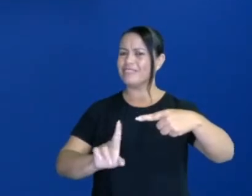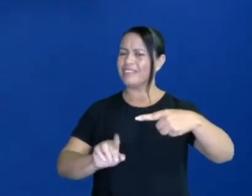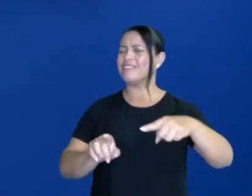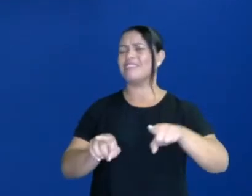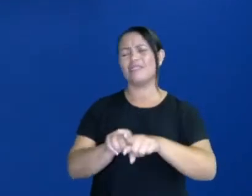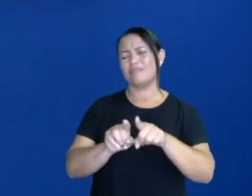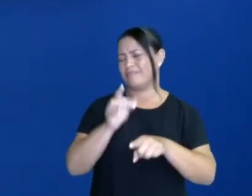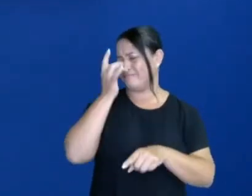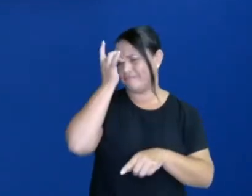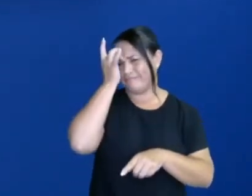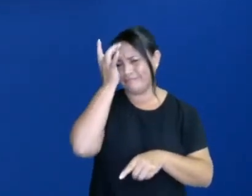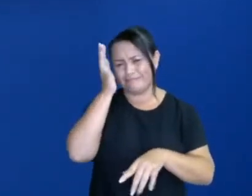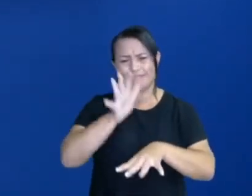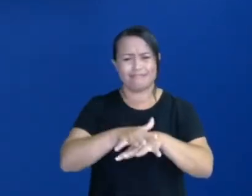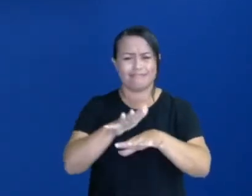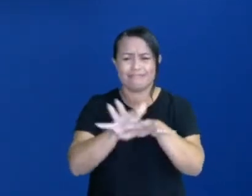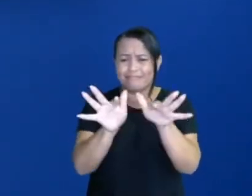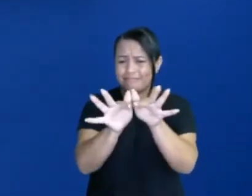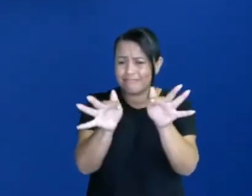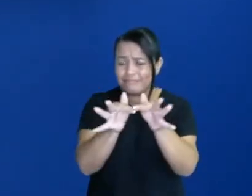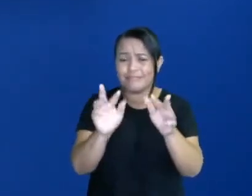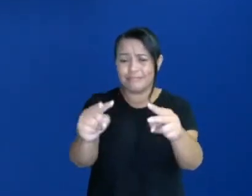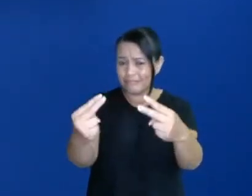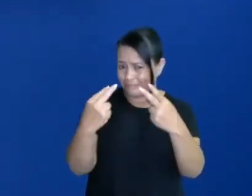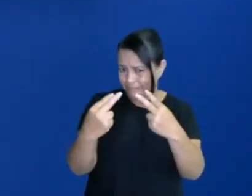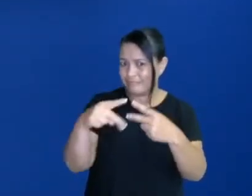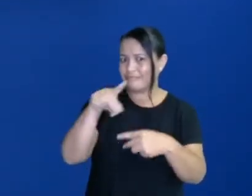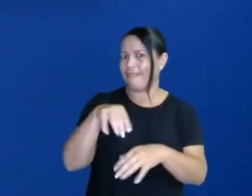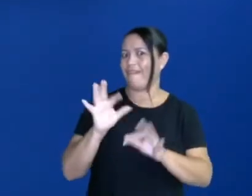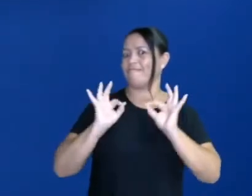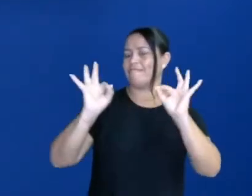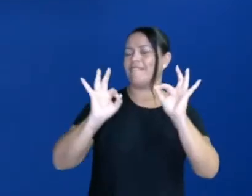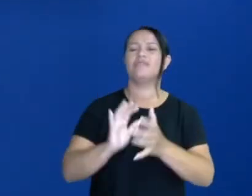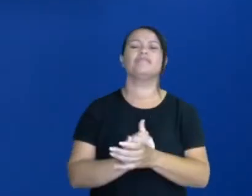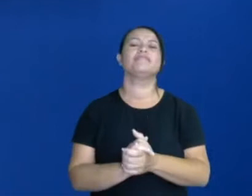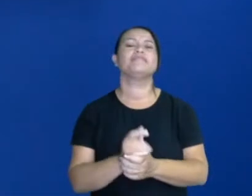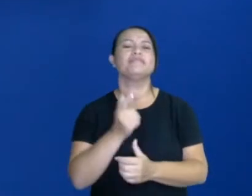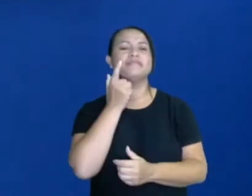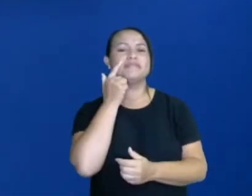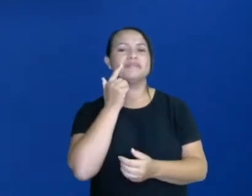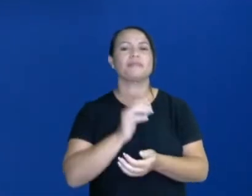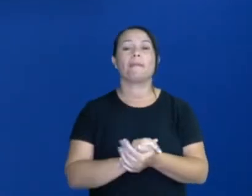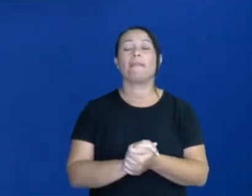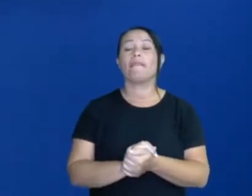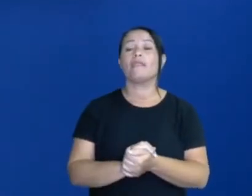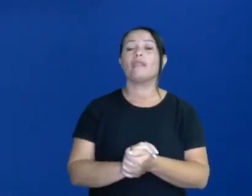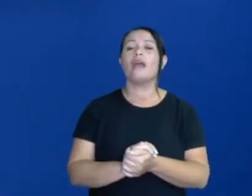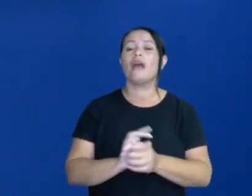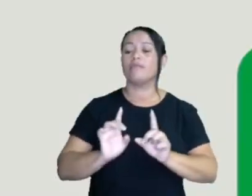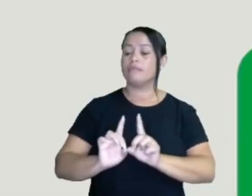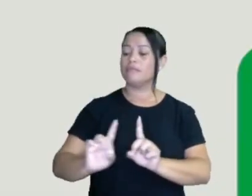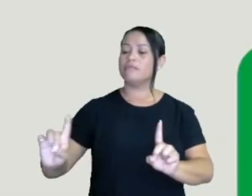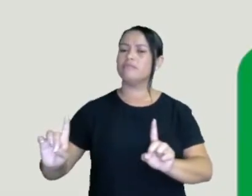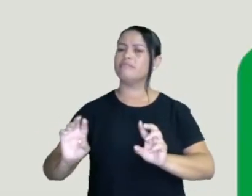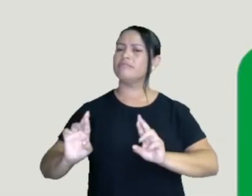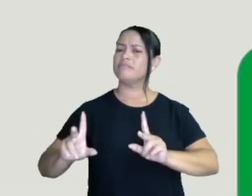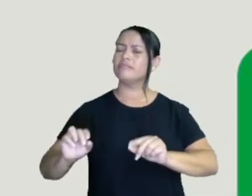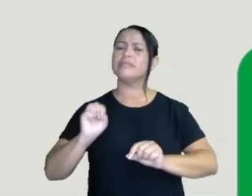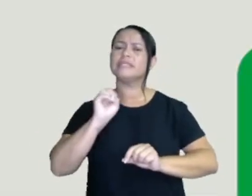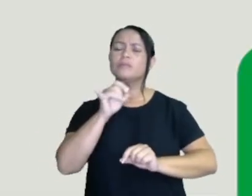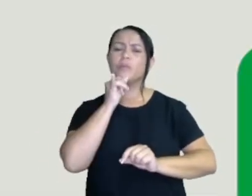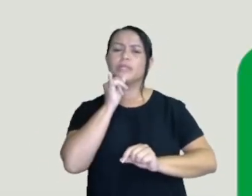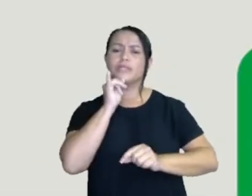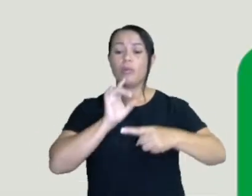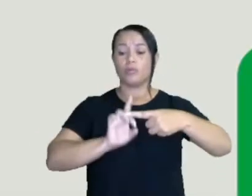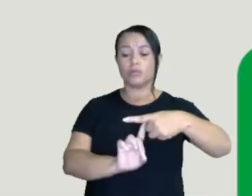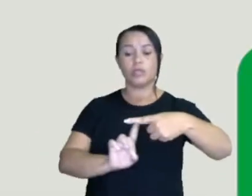matemática é fácil demais, tá certo? Só prestar atenção que vocês vão ficar tudo fera. Vem cá. Denominadores diferentes. Se os